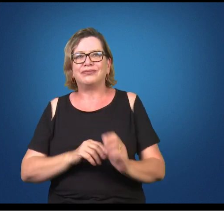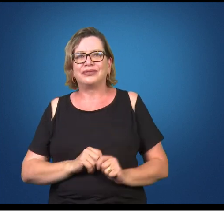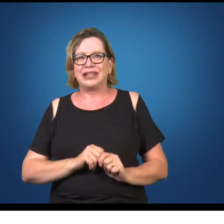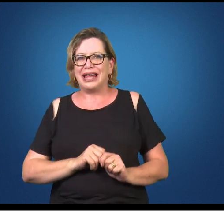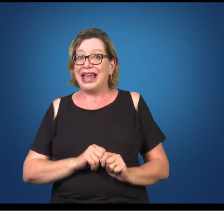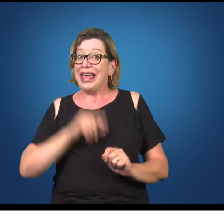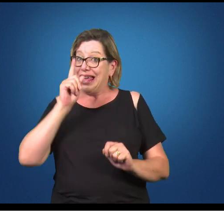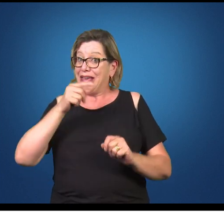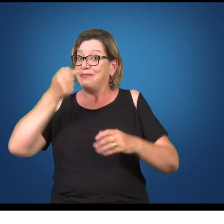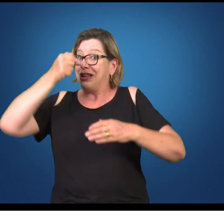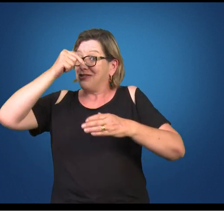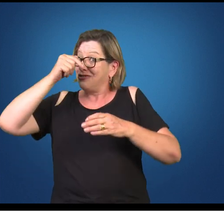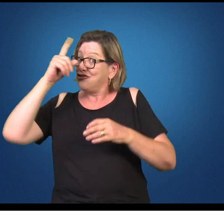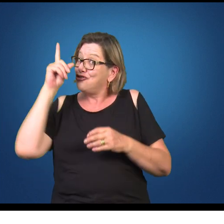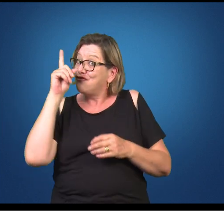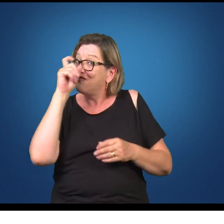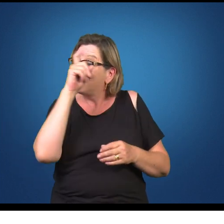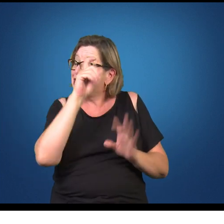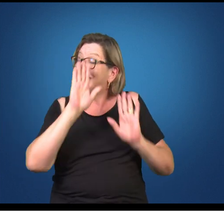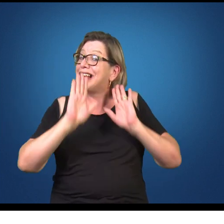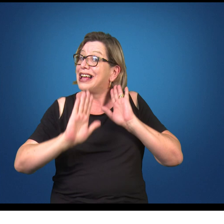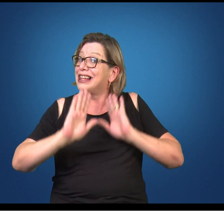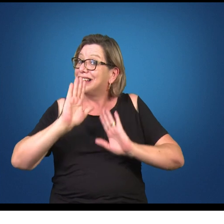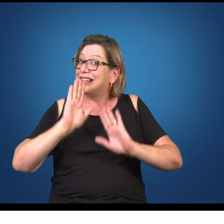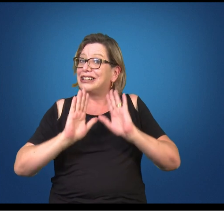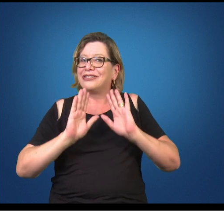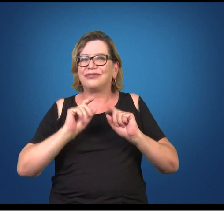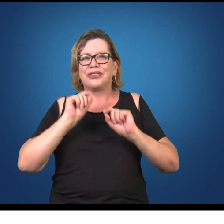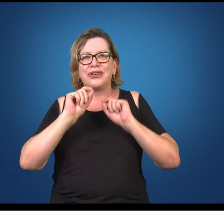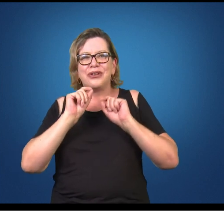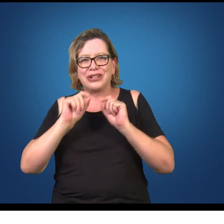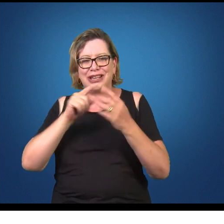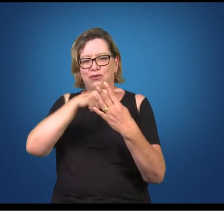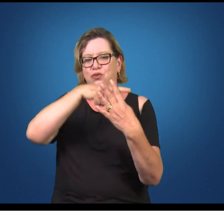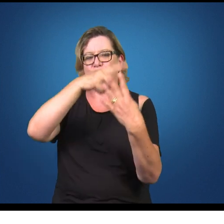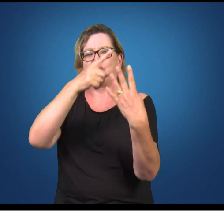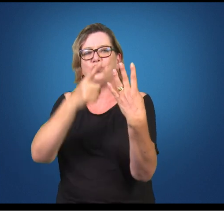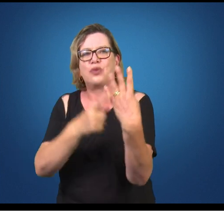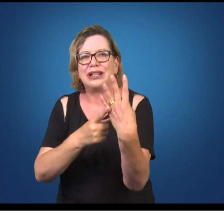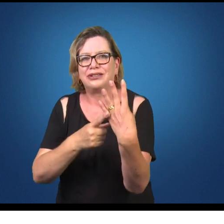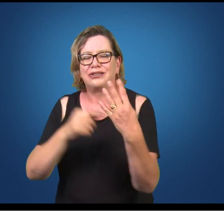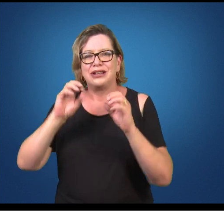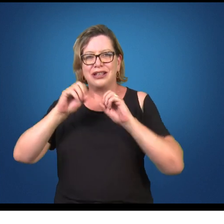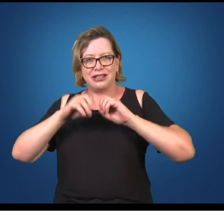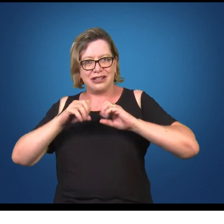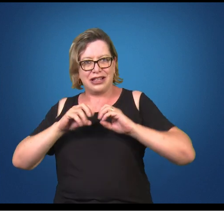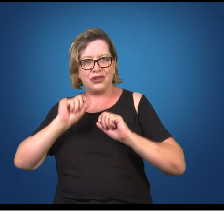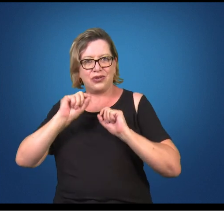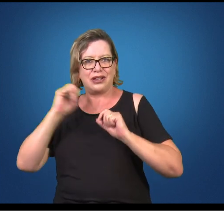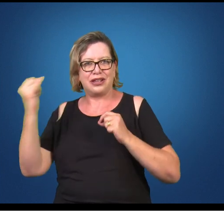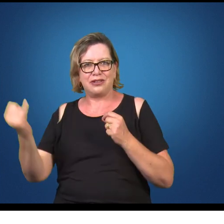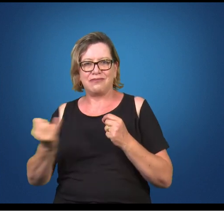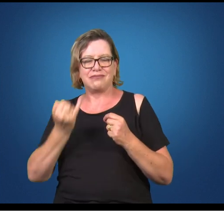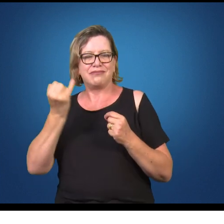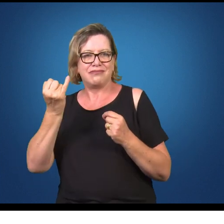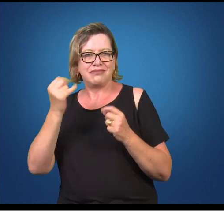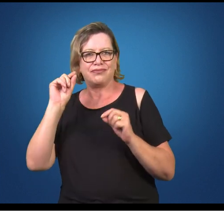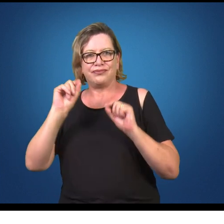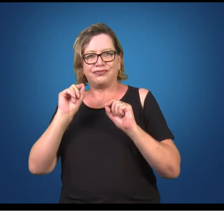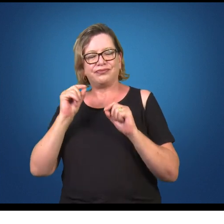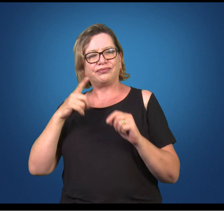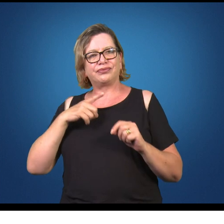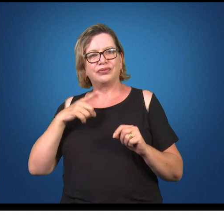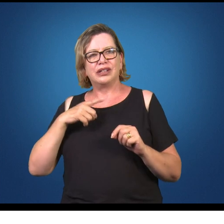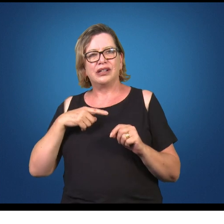pergunta mais difícil um pouquinho, né? O que que cada uma trabalharia? É, qual a importância de cada uma Importância dessas, de